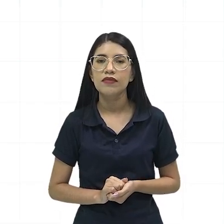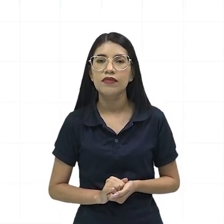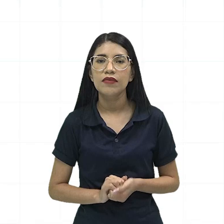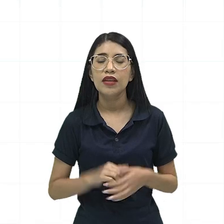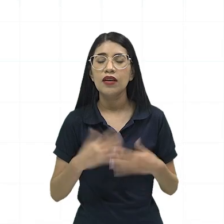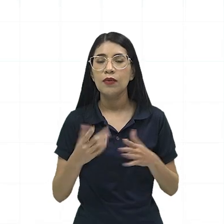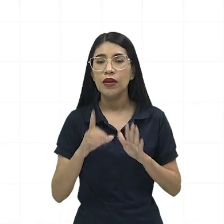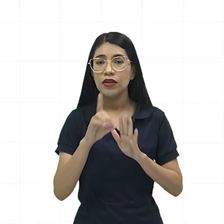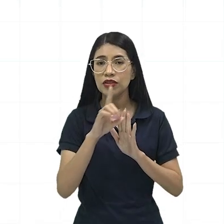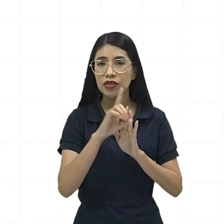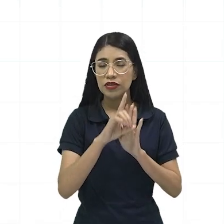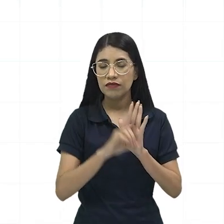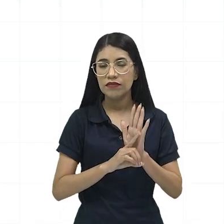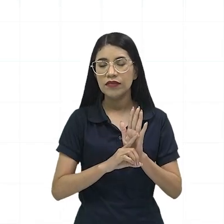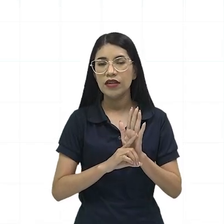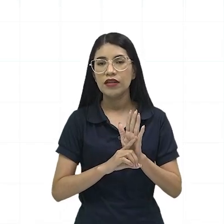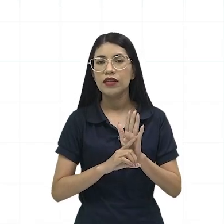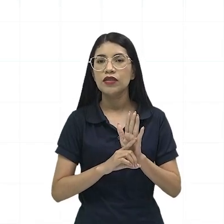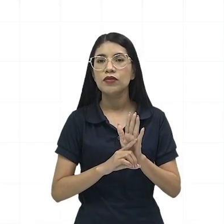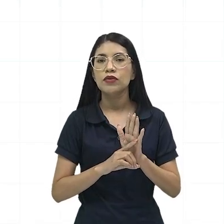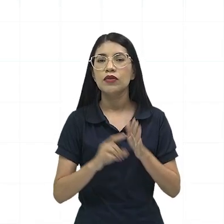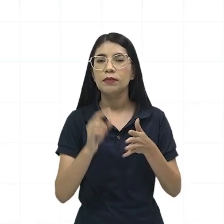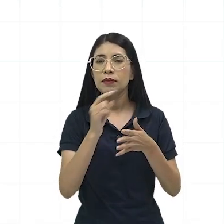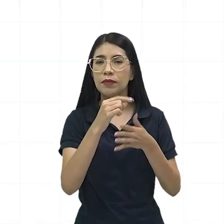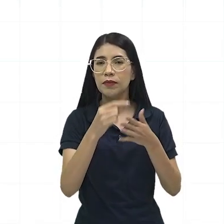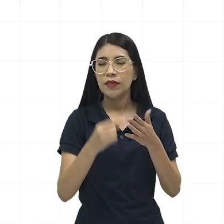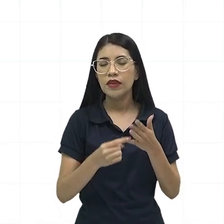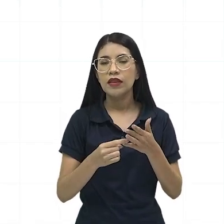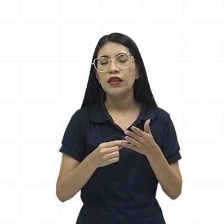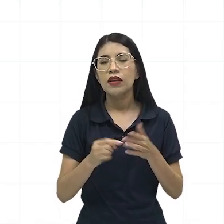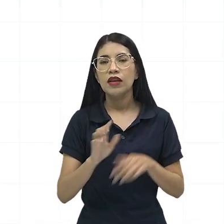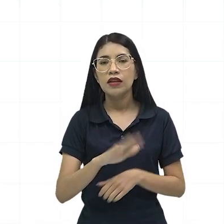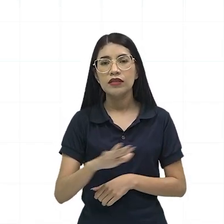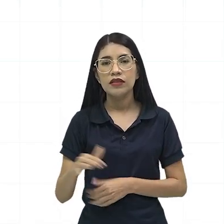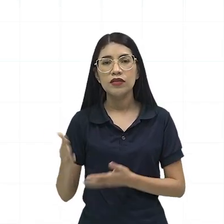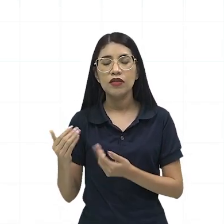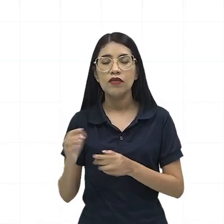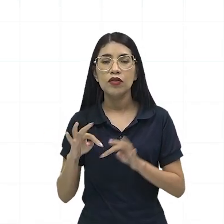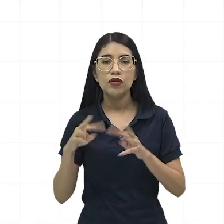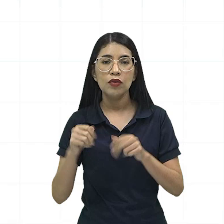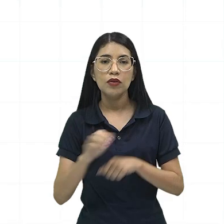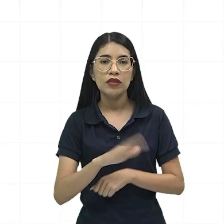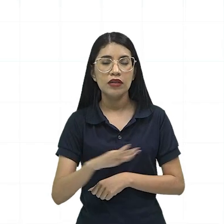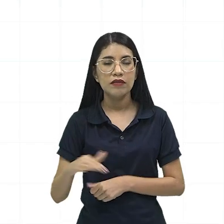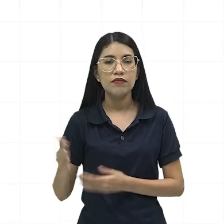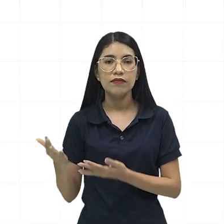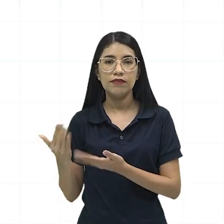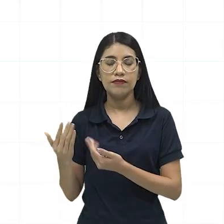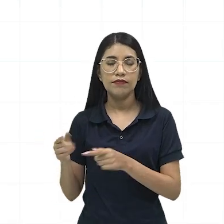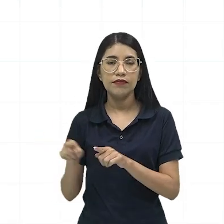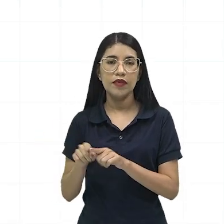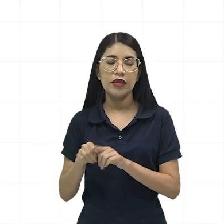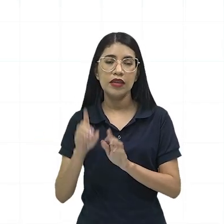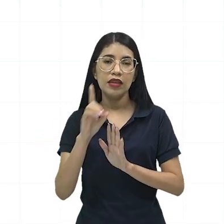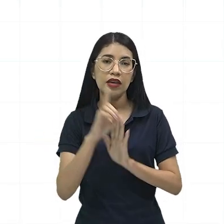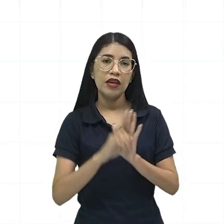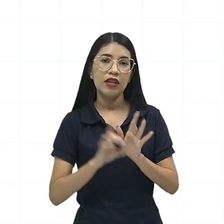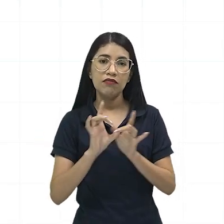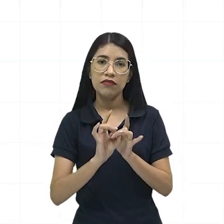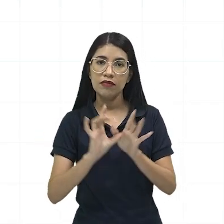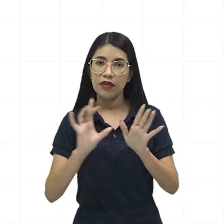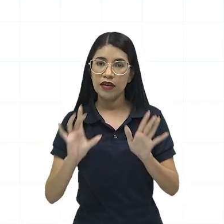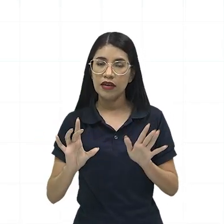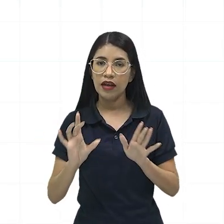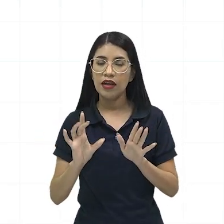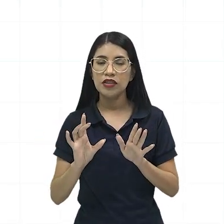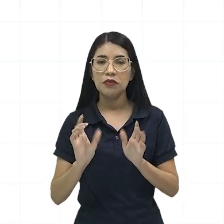então, esses direitos, né, que esses jovens têm? Todas as crianças e todos os adolescentes têm direito à liberdade